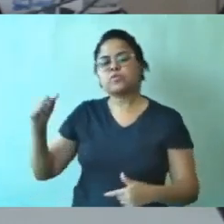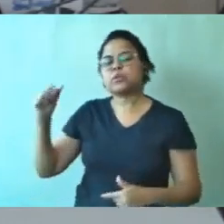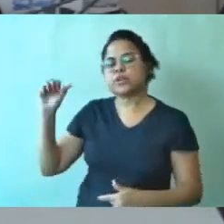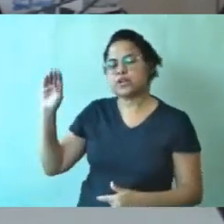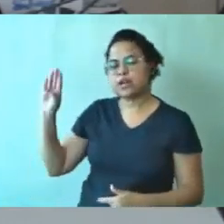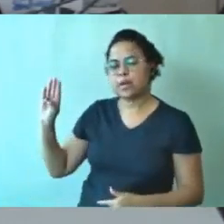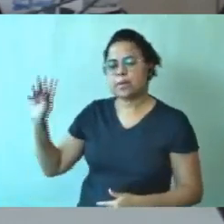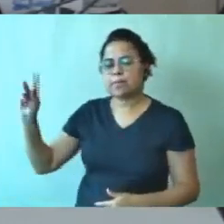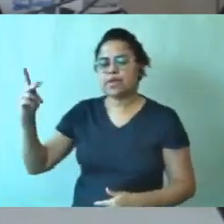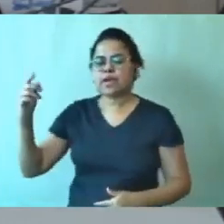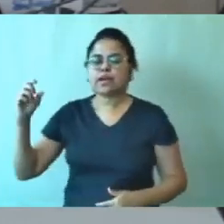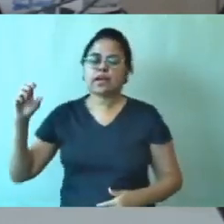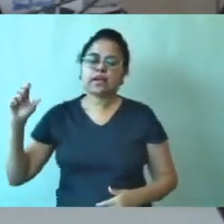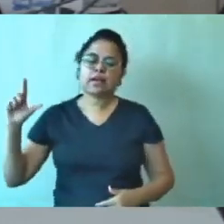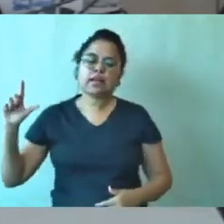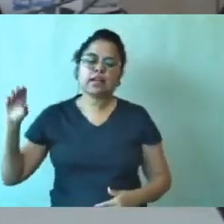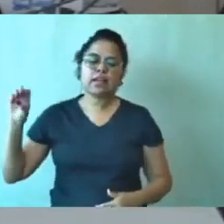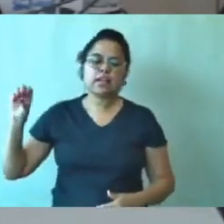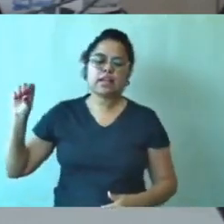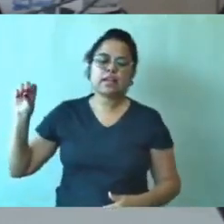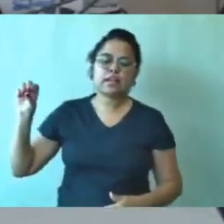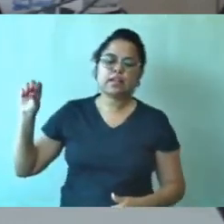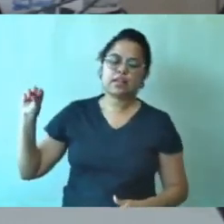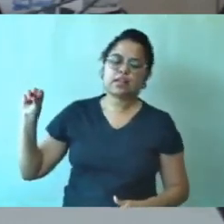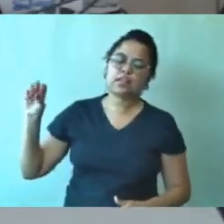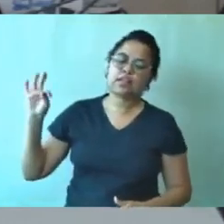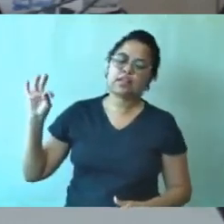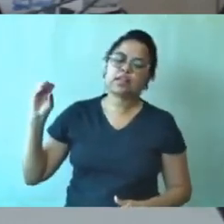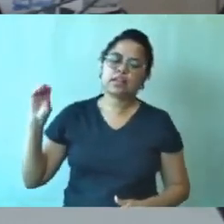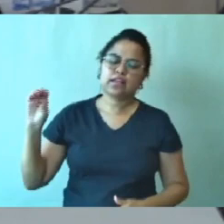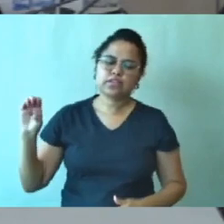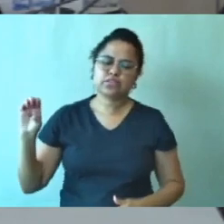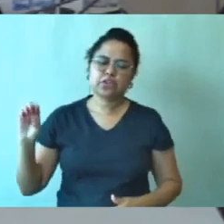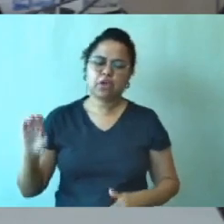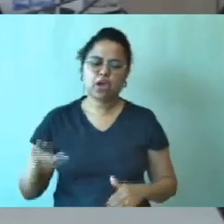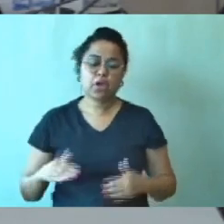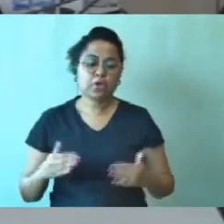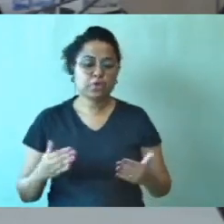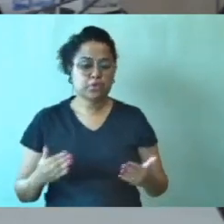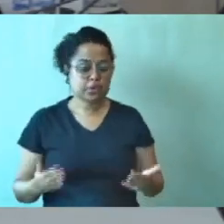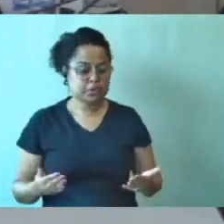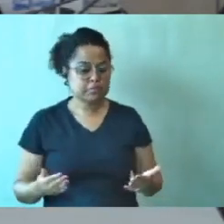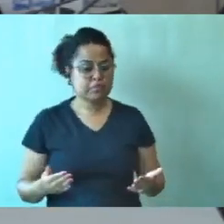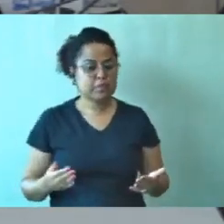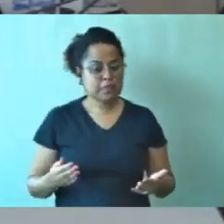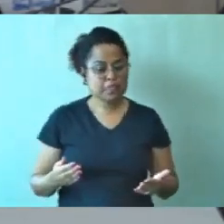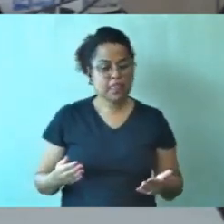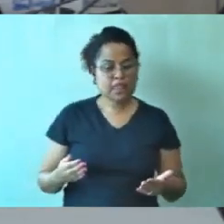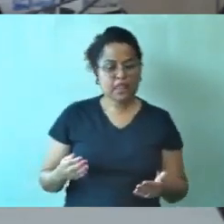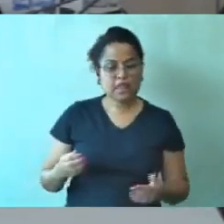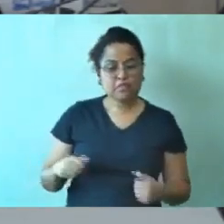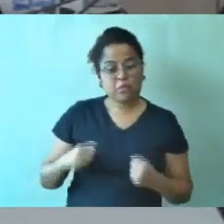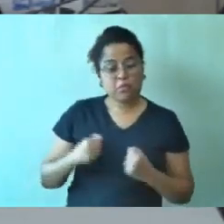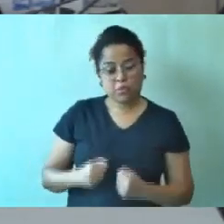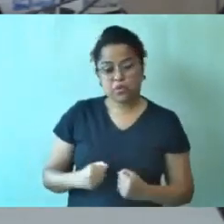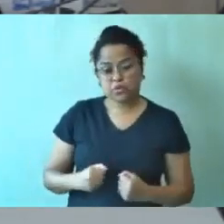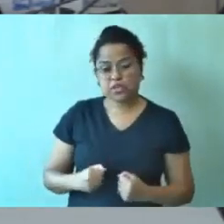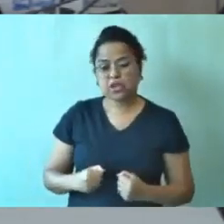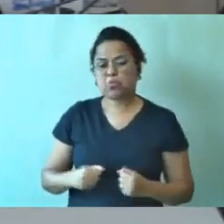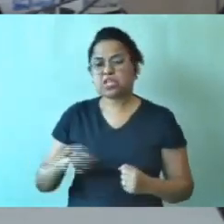como presidente do consórcio, foi fazer os repasses desse subsídio, provavelmente obedecendo os